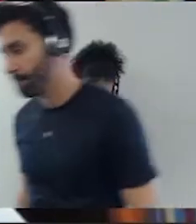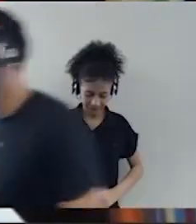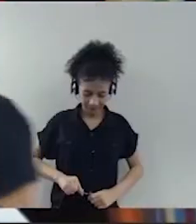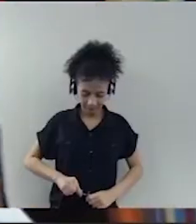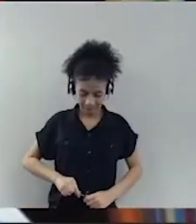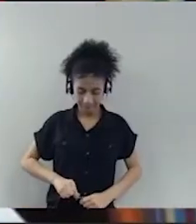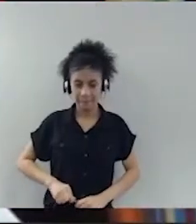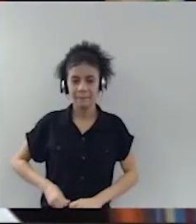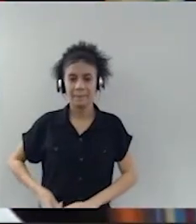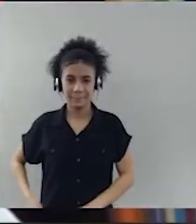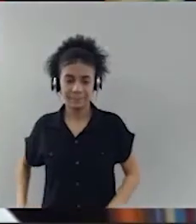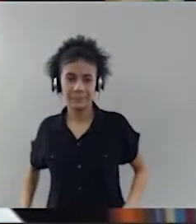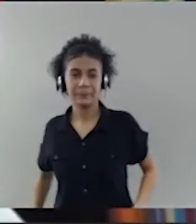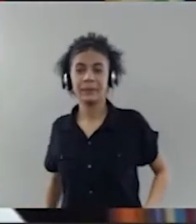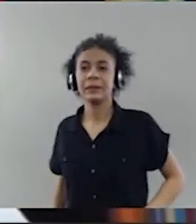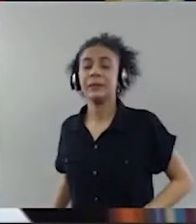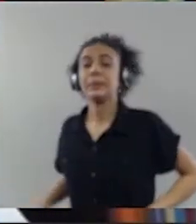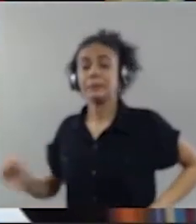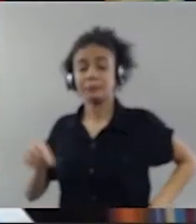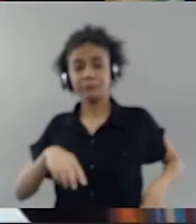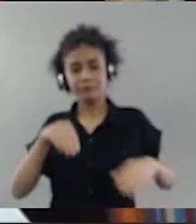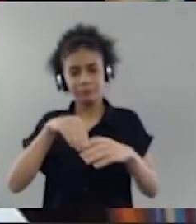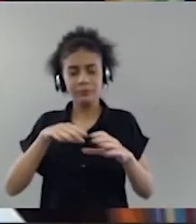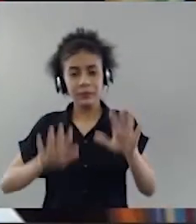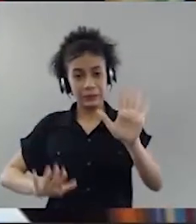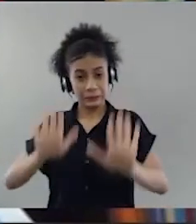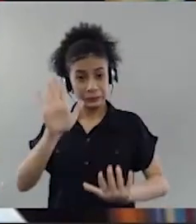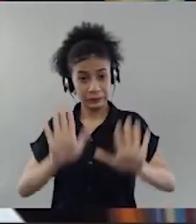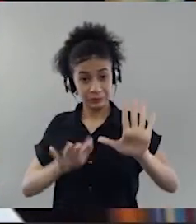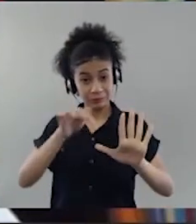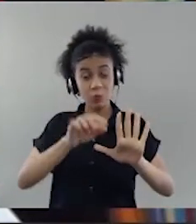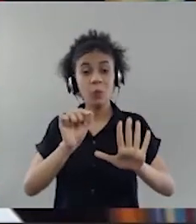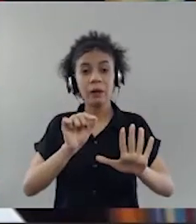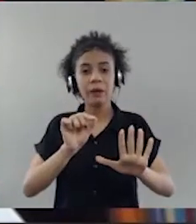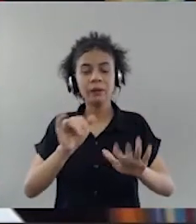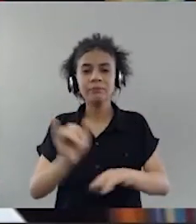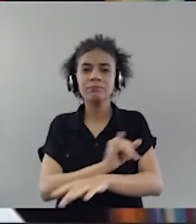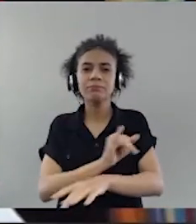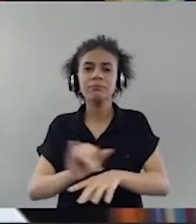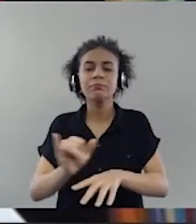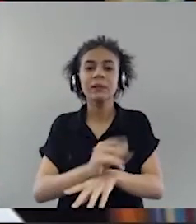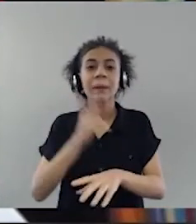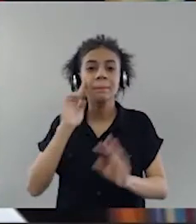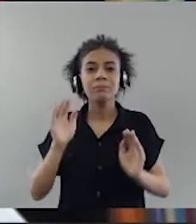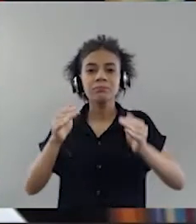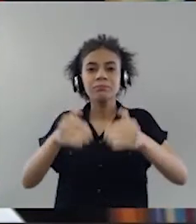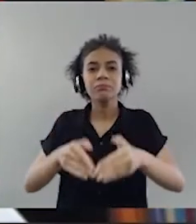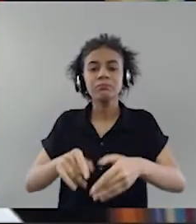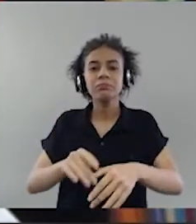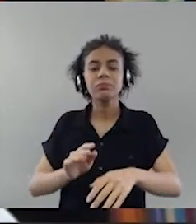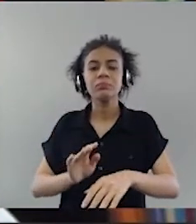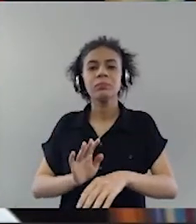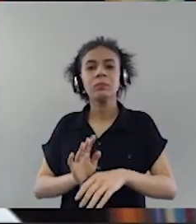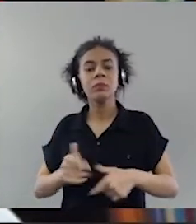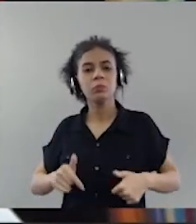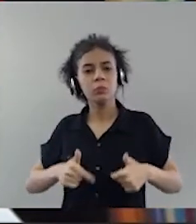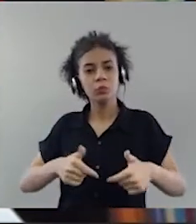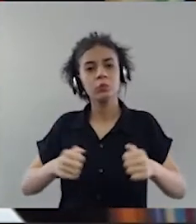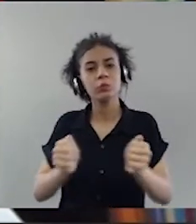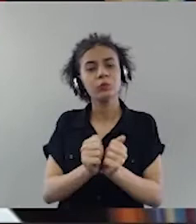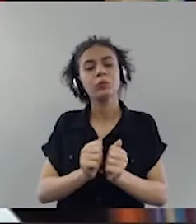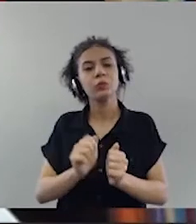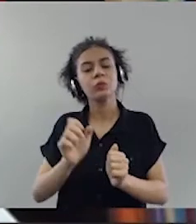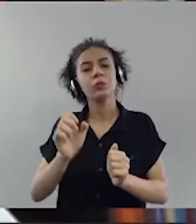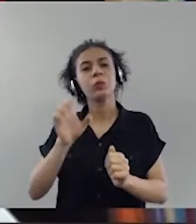pública, o processo prévio de licitação, como um instrumento, uma estratégia à disposição do Estado para a